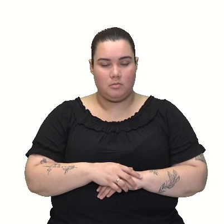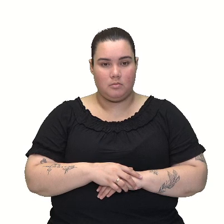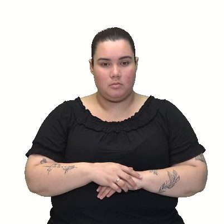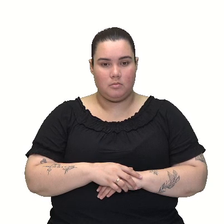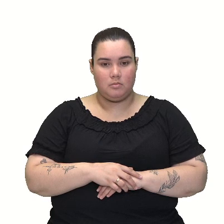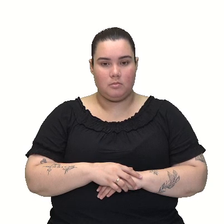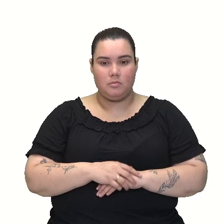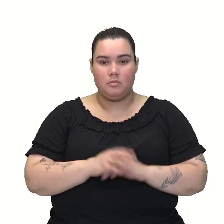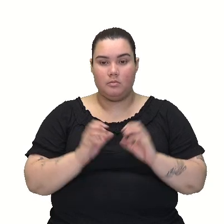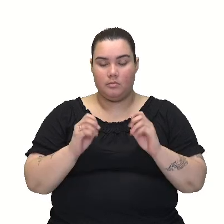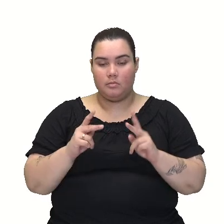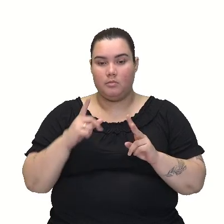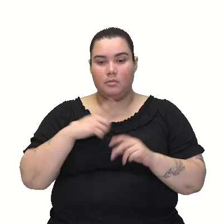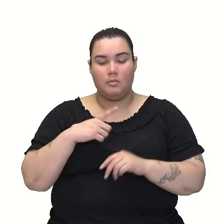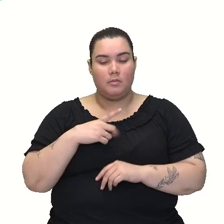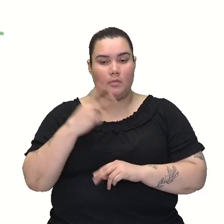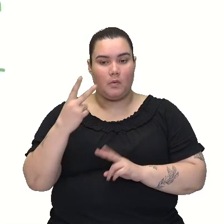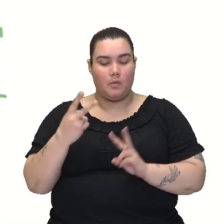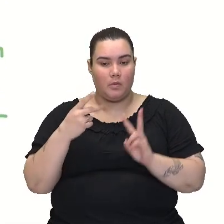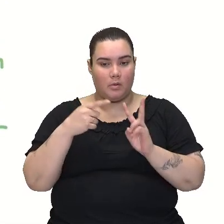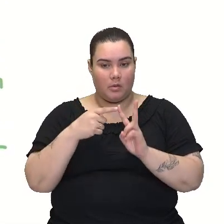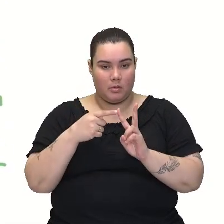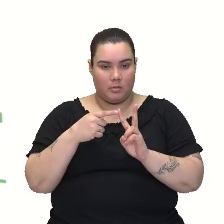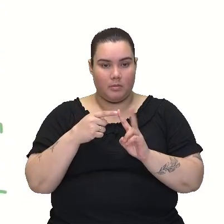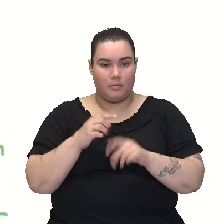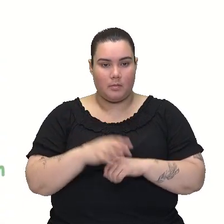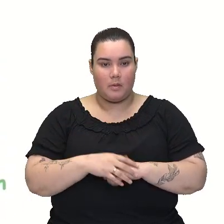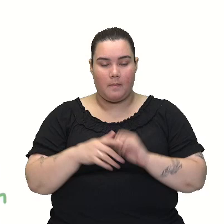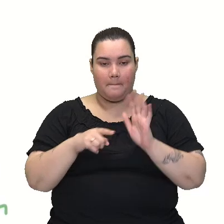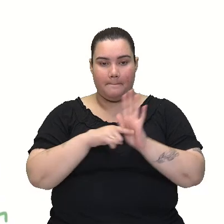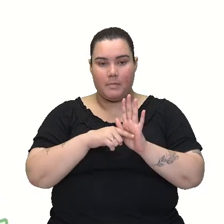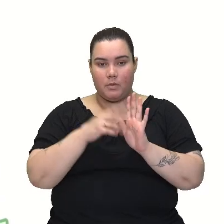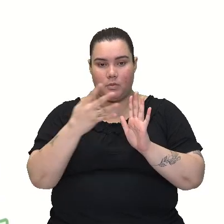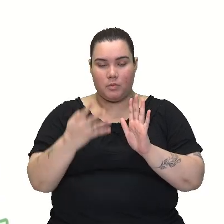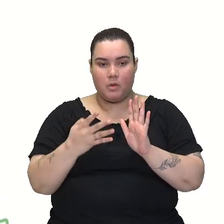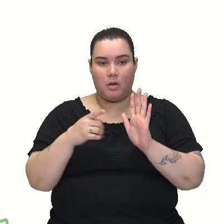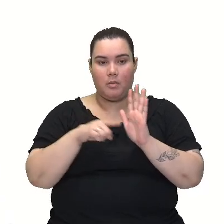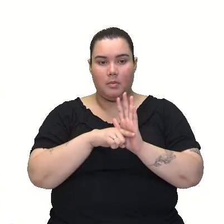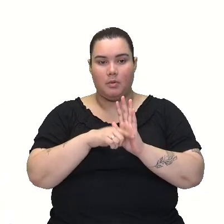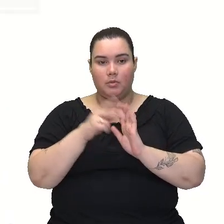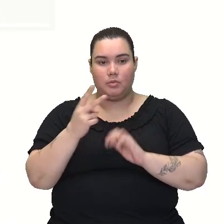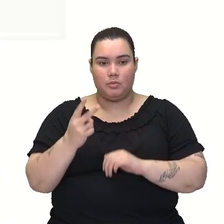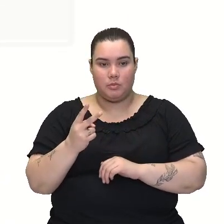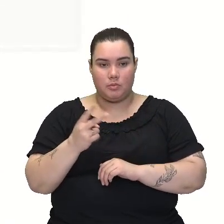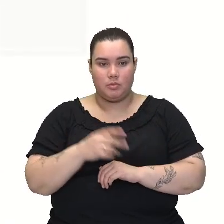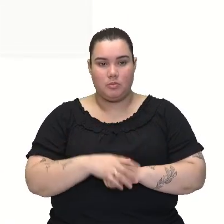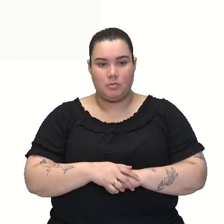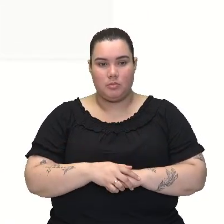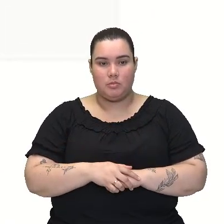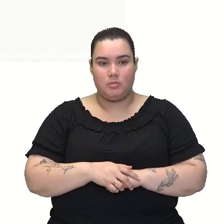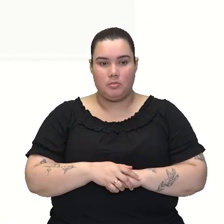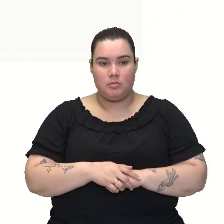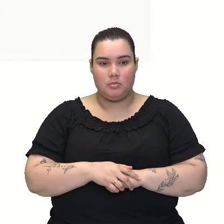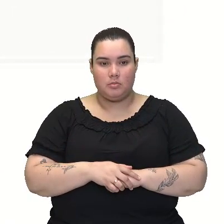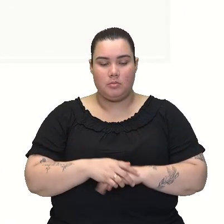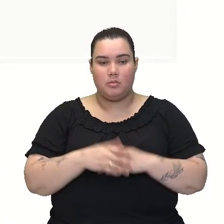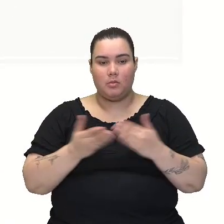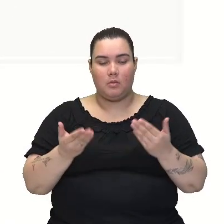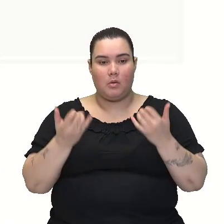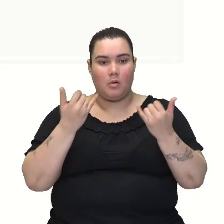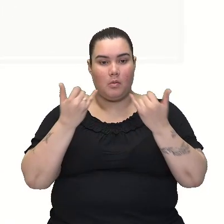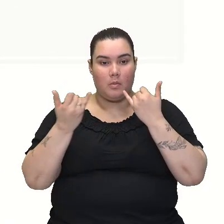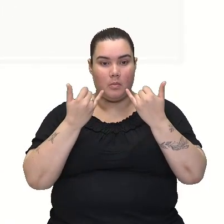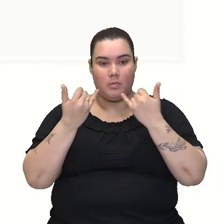Então, eu tenho duas raízes, menos 4 e menos 2. Tá? Essa